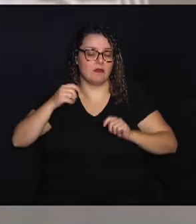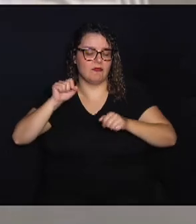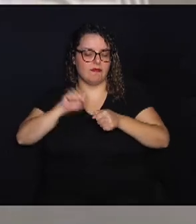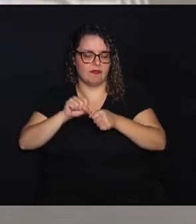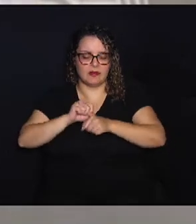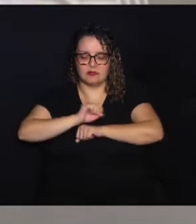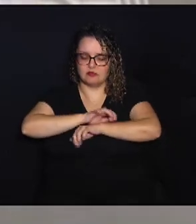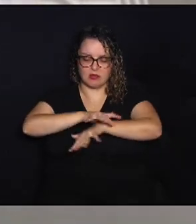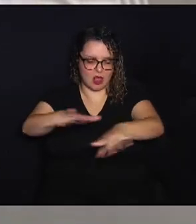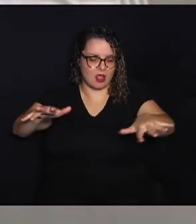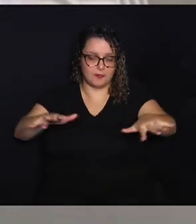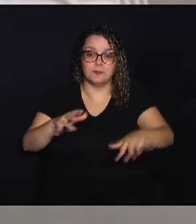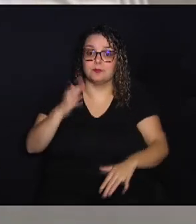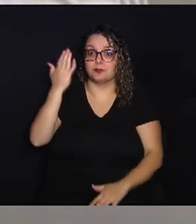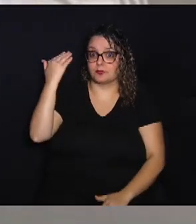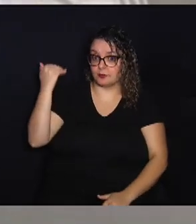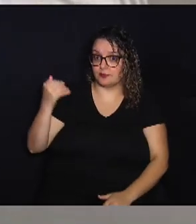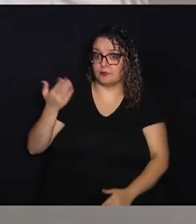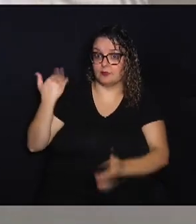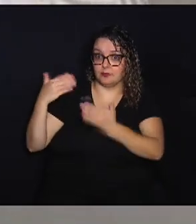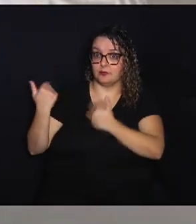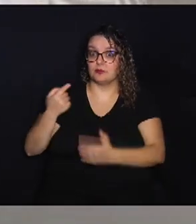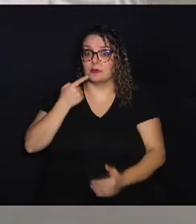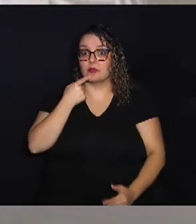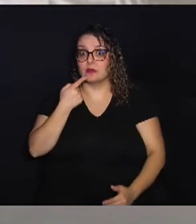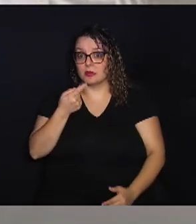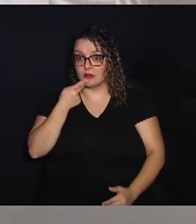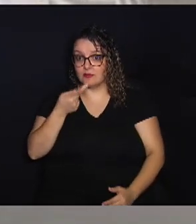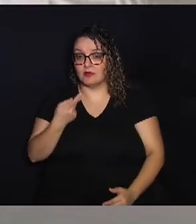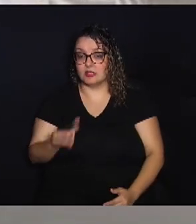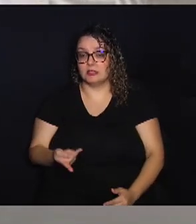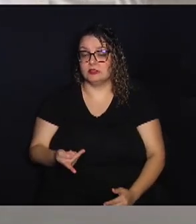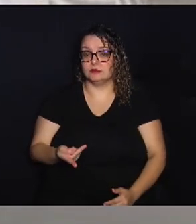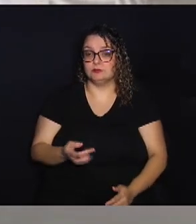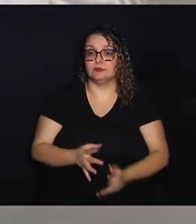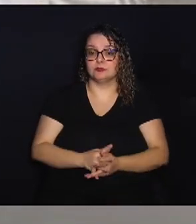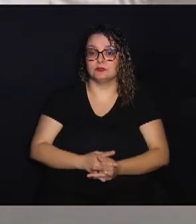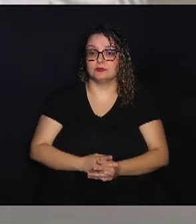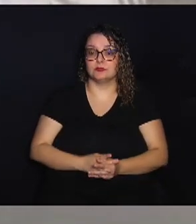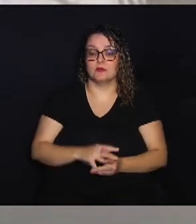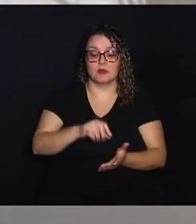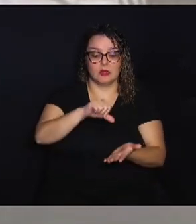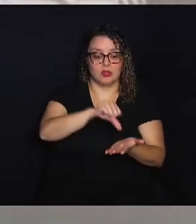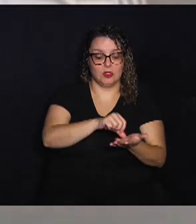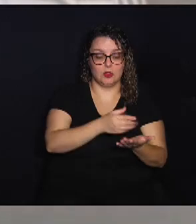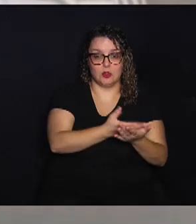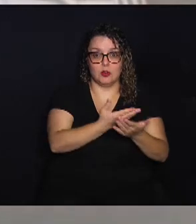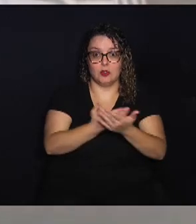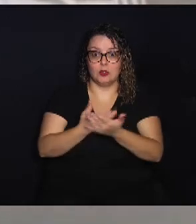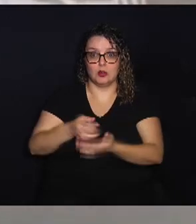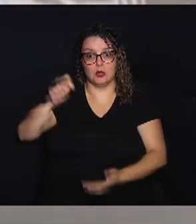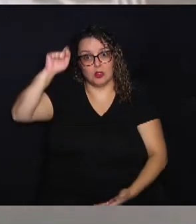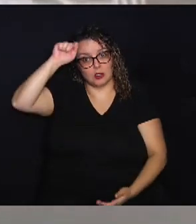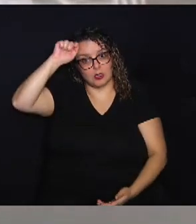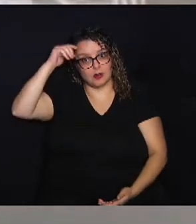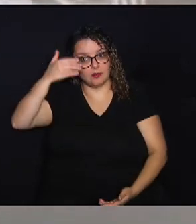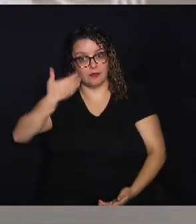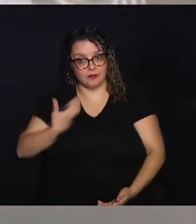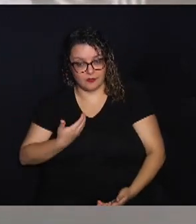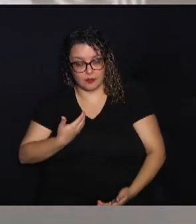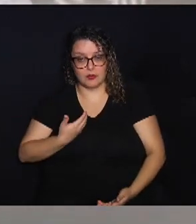teve muito sucesso naquela época. Eu estou falando agora desse Núcleo de Estudos